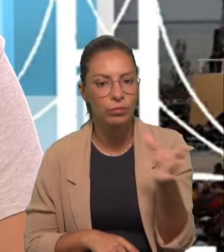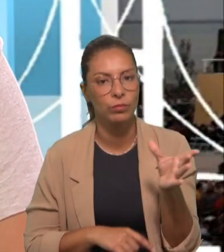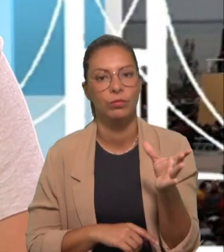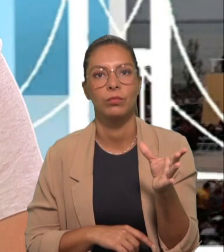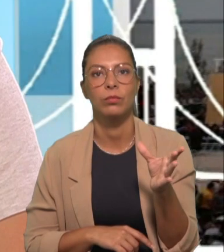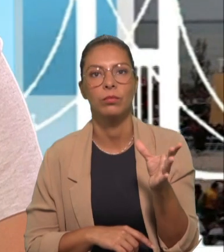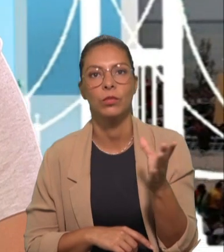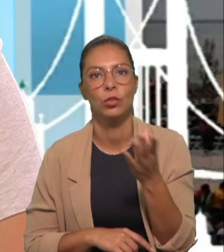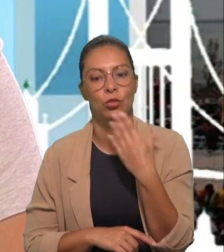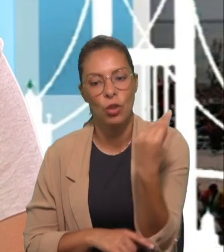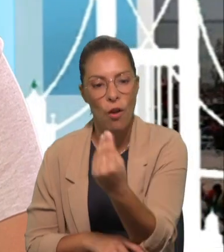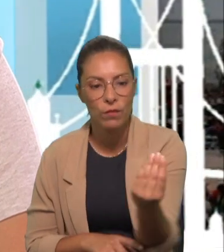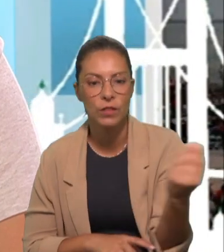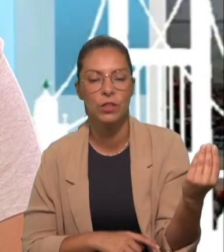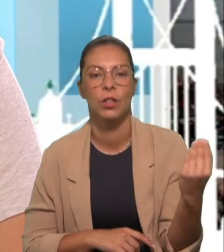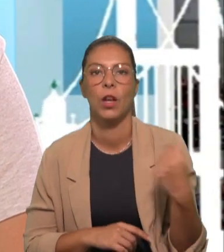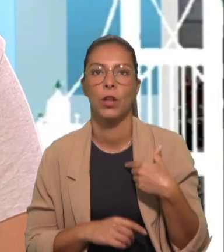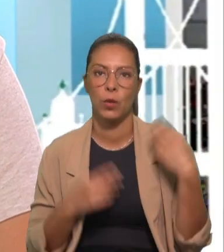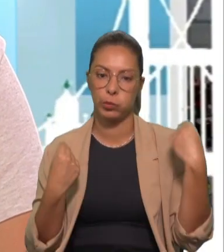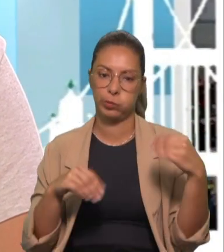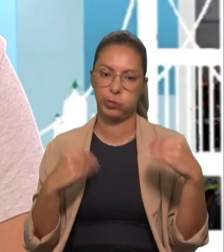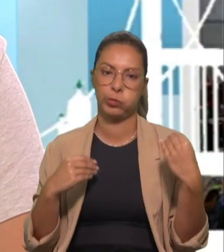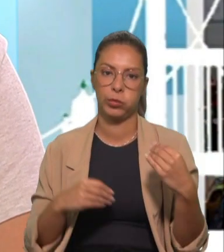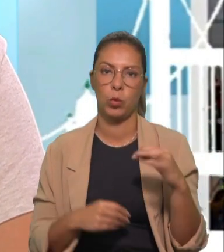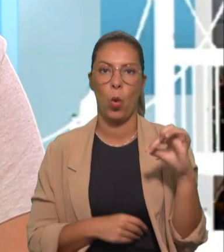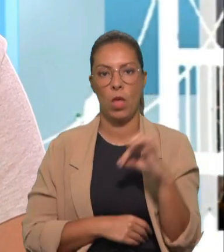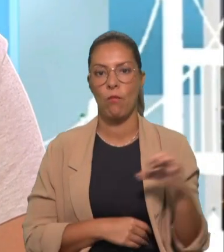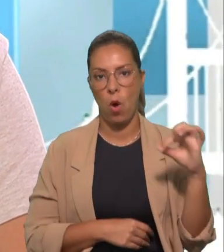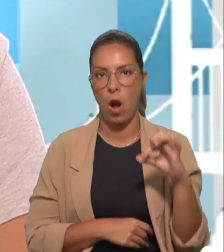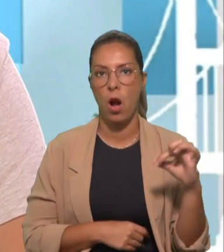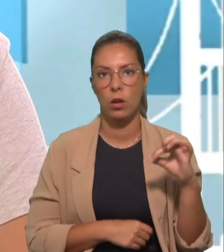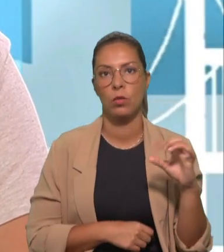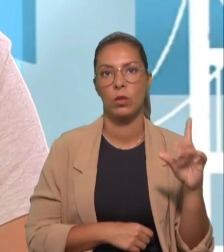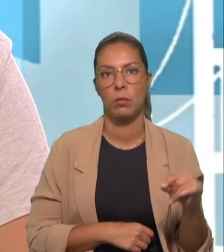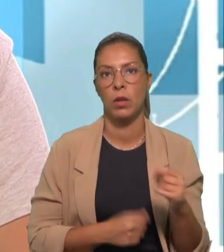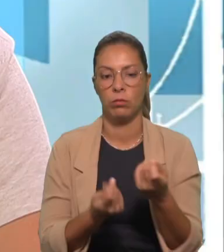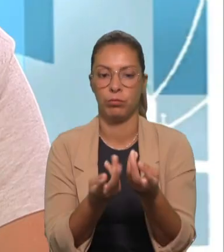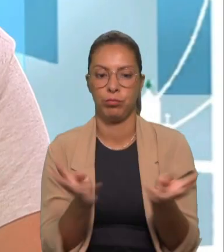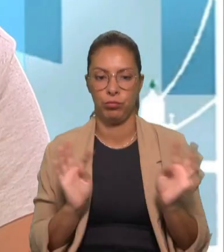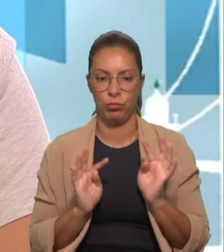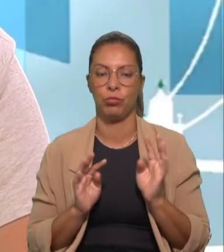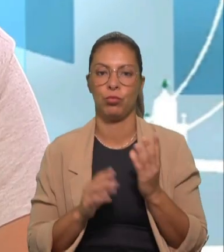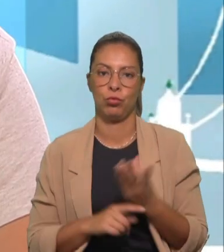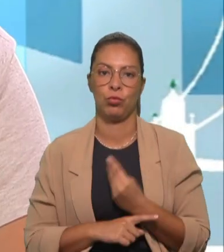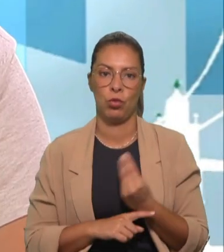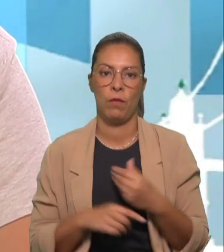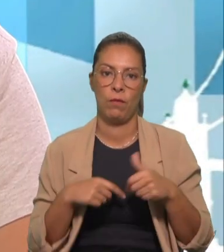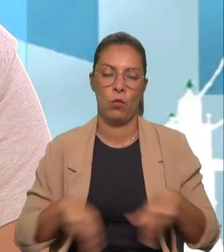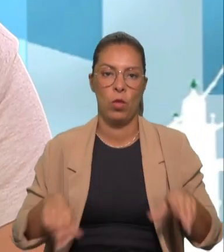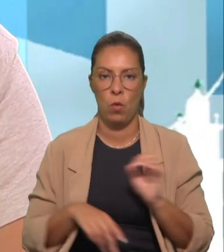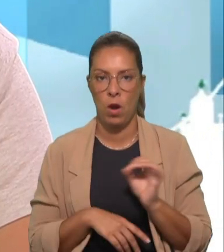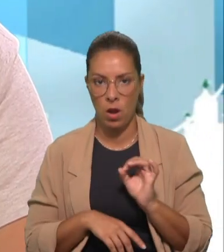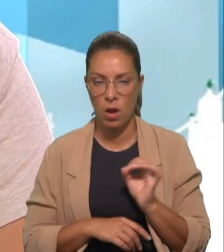aos miúdos. Eu dou catequese ao 8º ano, com mais uma série de Jovens Sem Fronteiras, e nós também